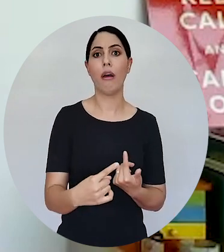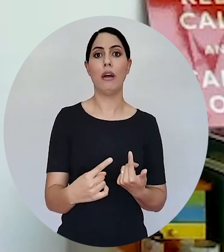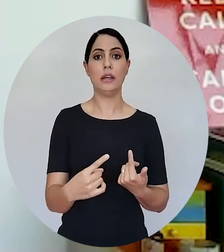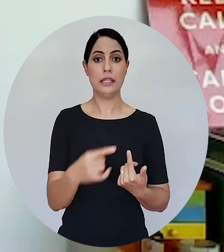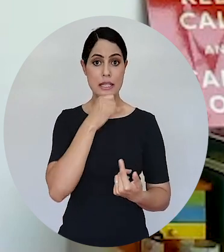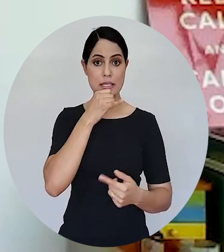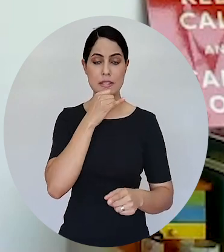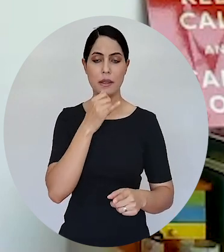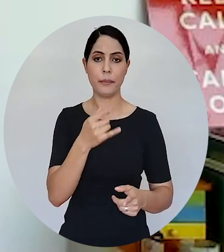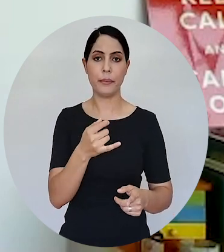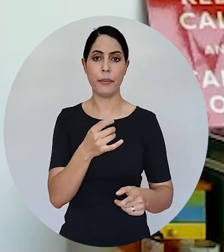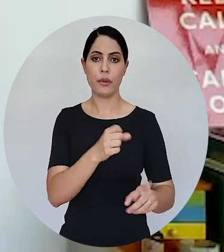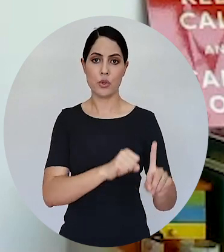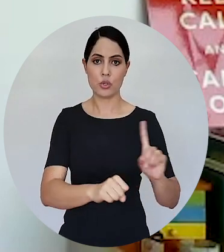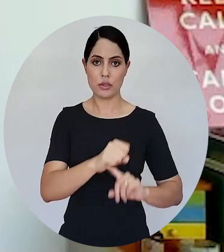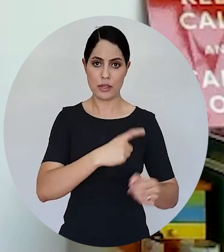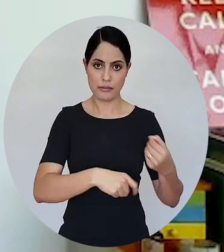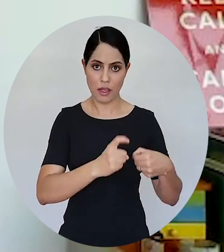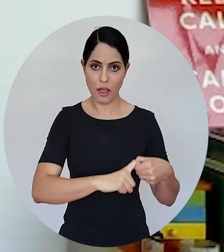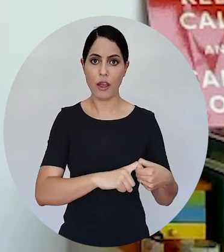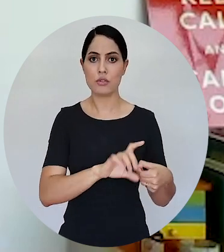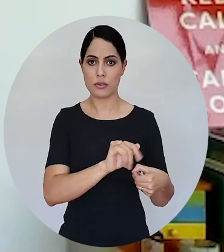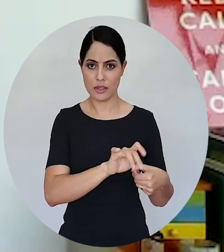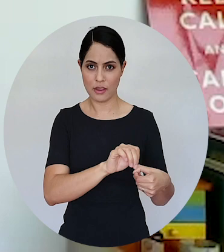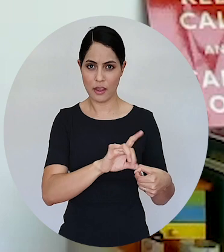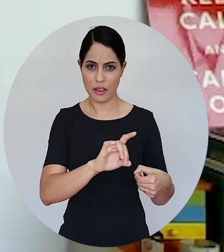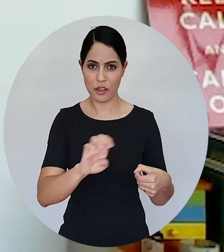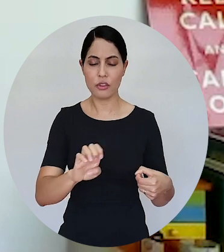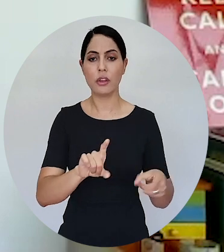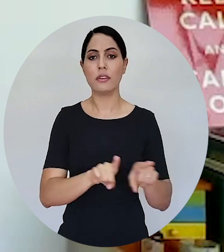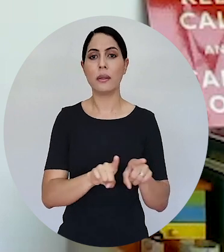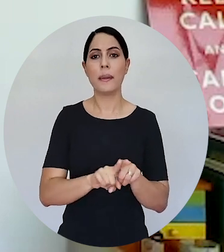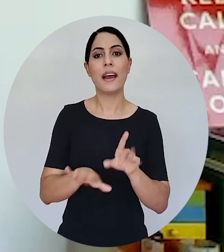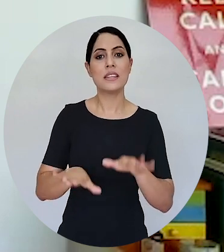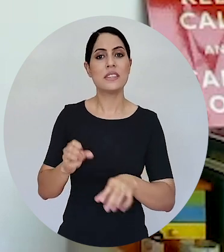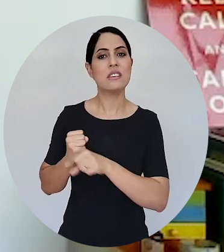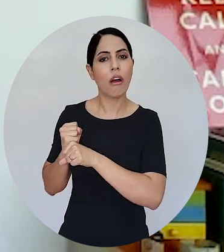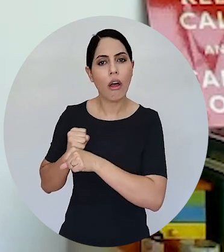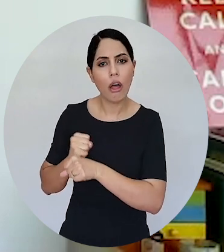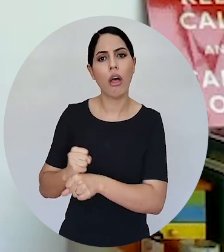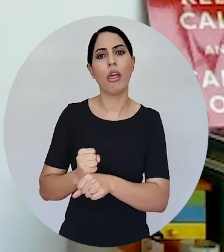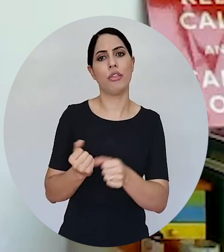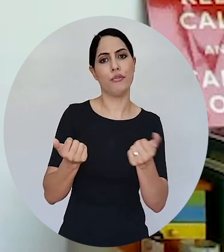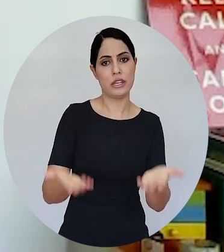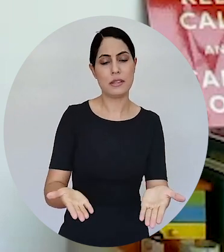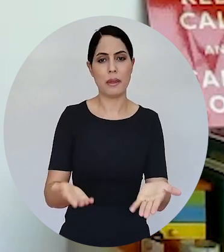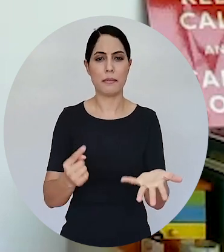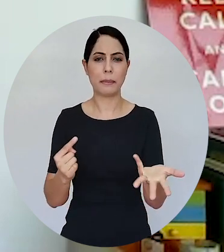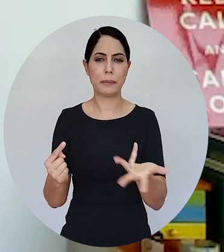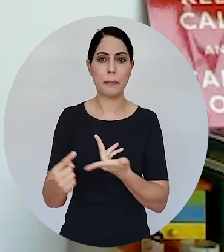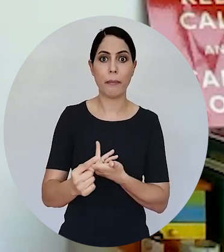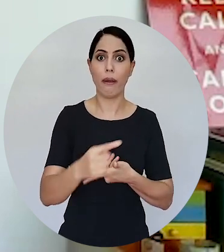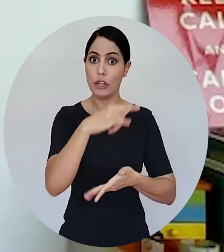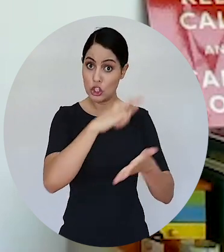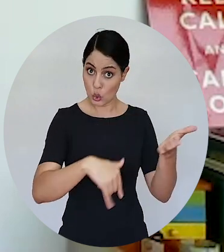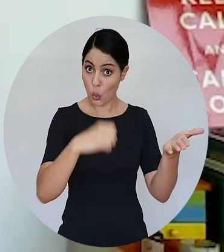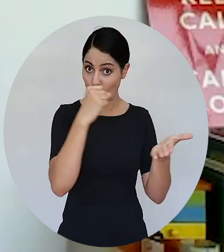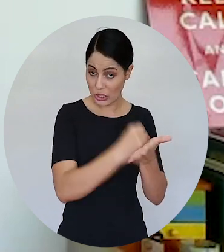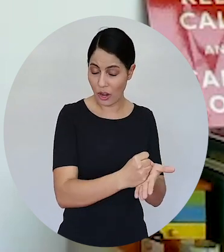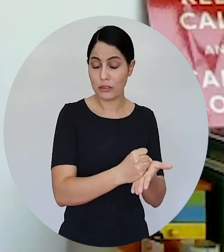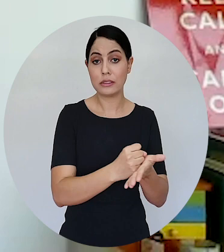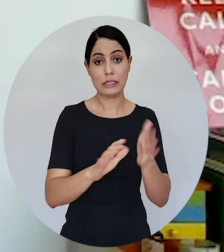por exemplo, em casos societários ou em casos de parcerias de longos anos, de fornecimento e tudo mais,